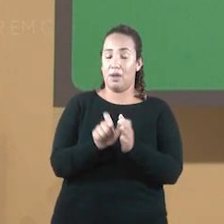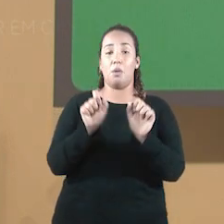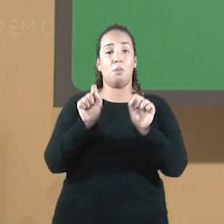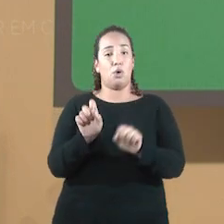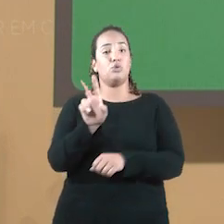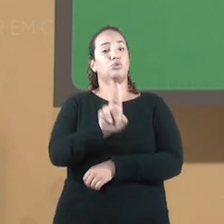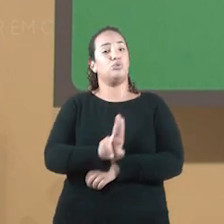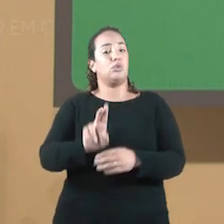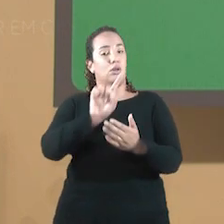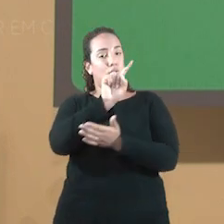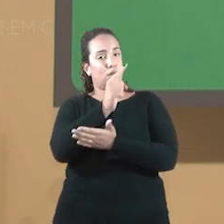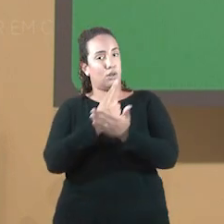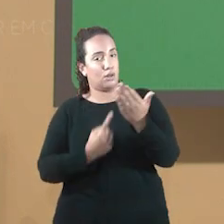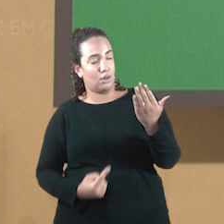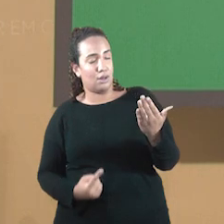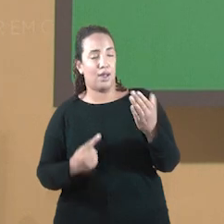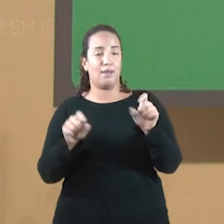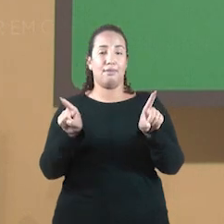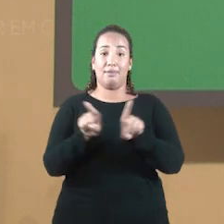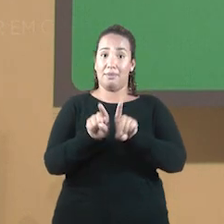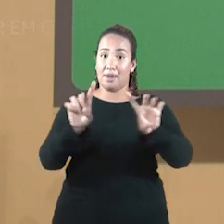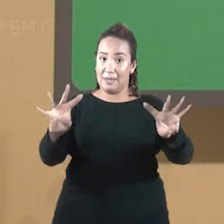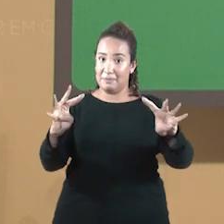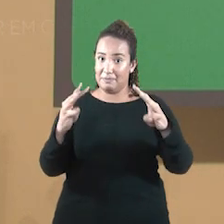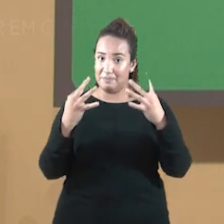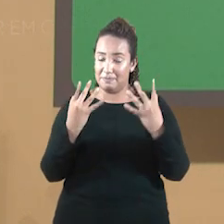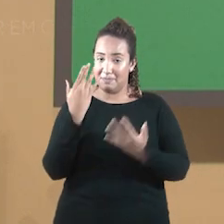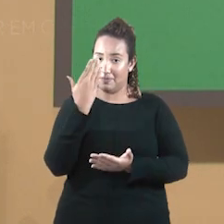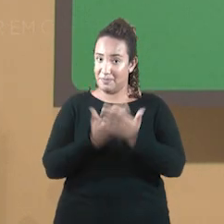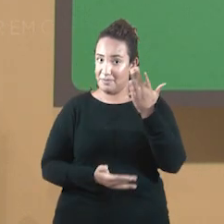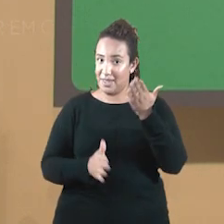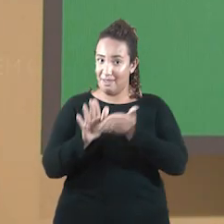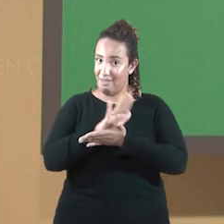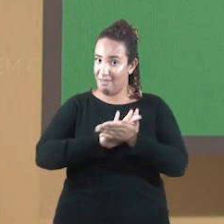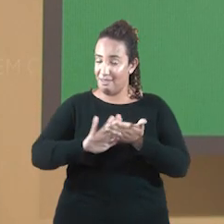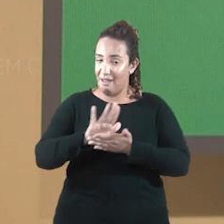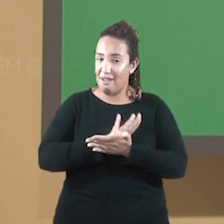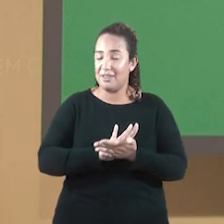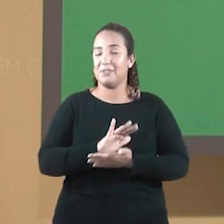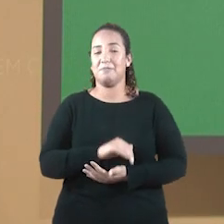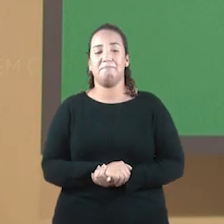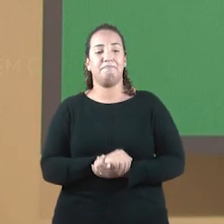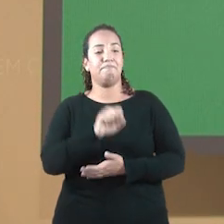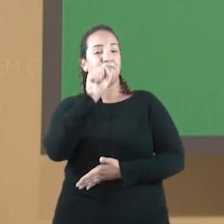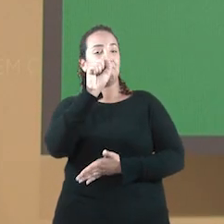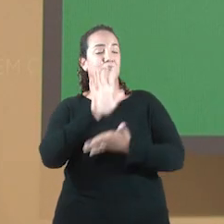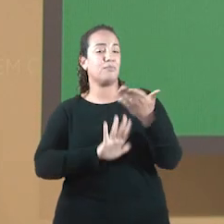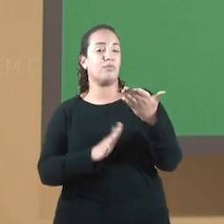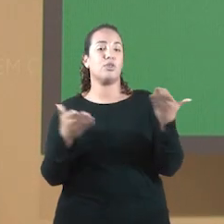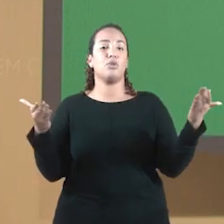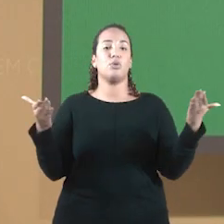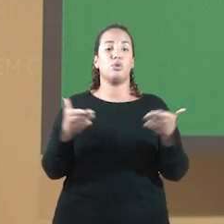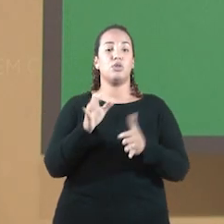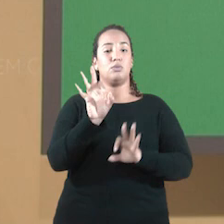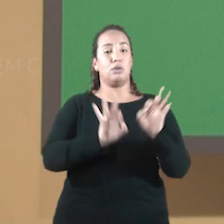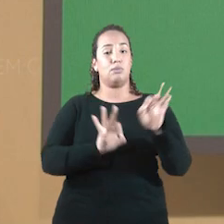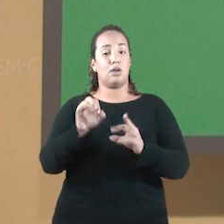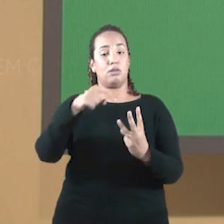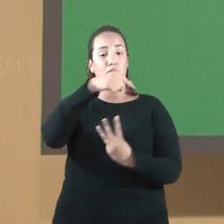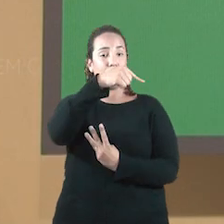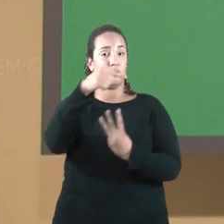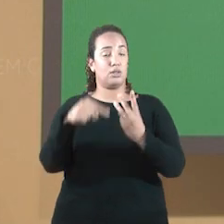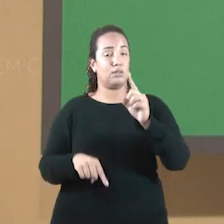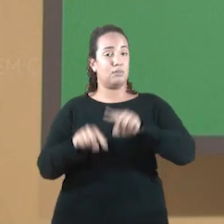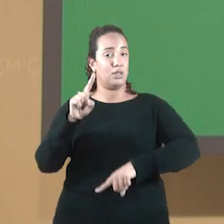vale utilizar o caderno e muita atenção para não perder nada. E para a nossa atividade, pegue 3 objetos da